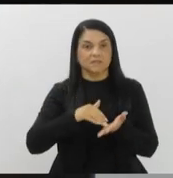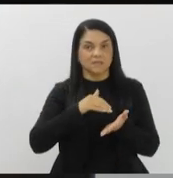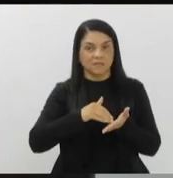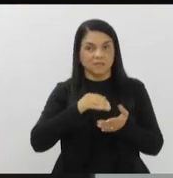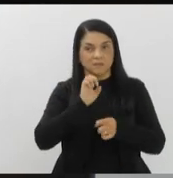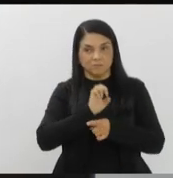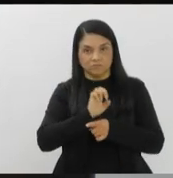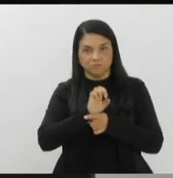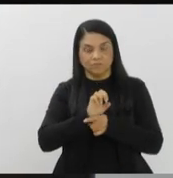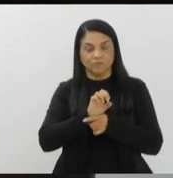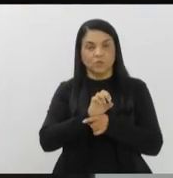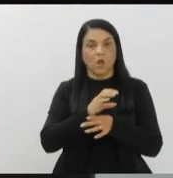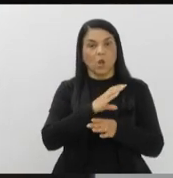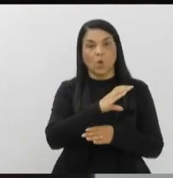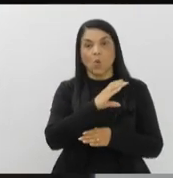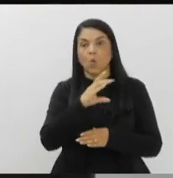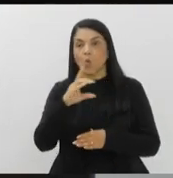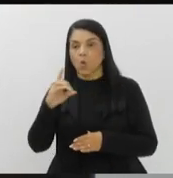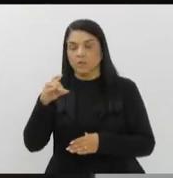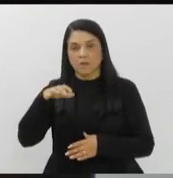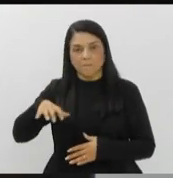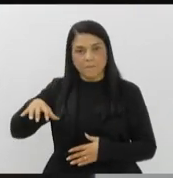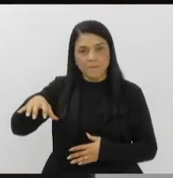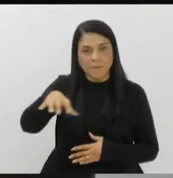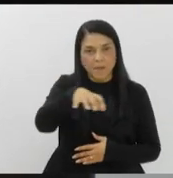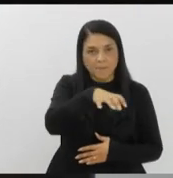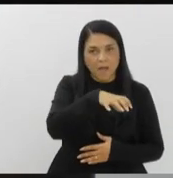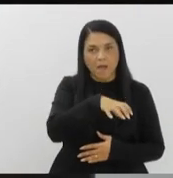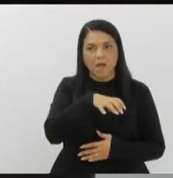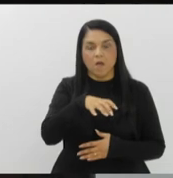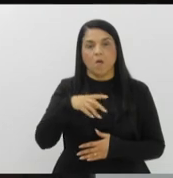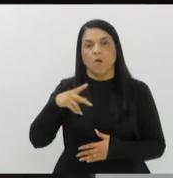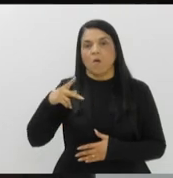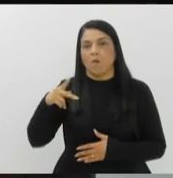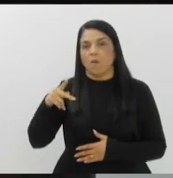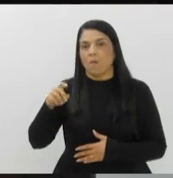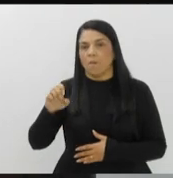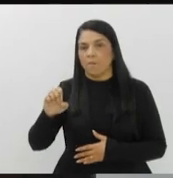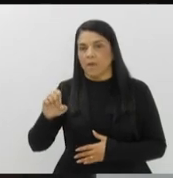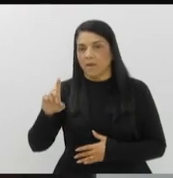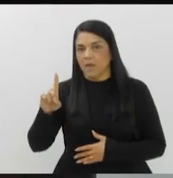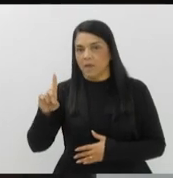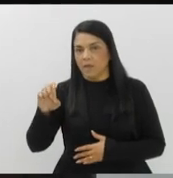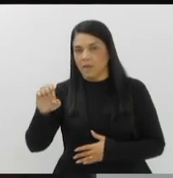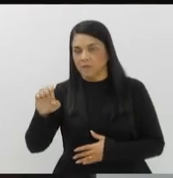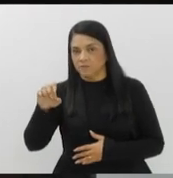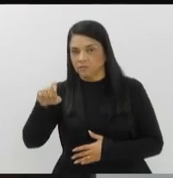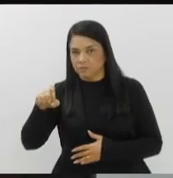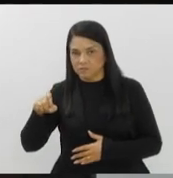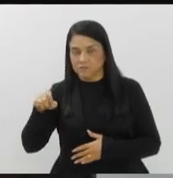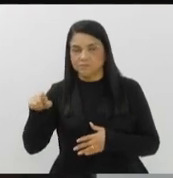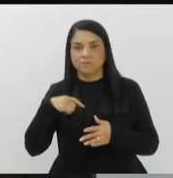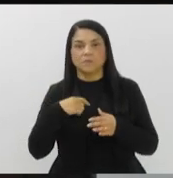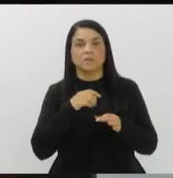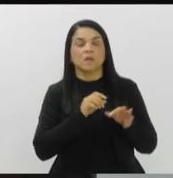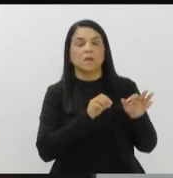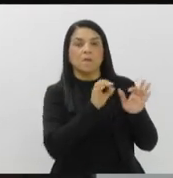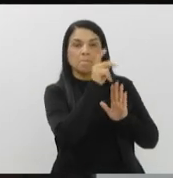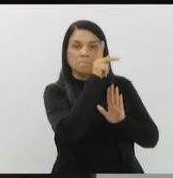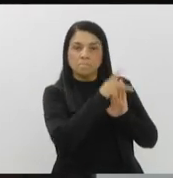órgãos setoriais, o PEDES, que é o Plano Estratégico de Desenvolvimento Econômico e Social do Rio de